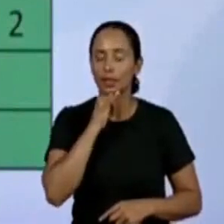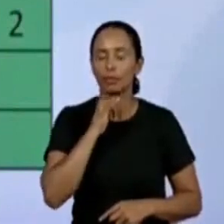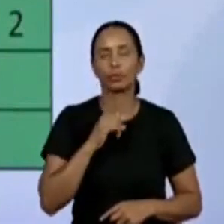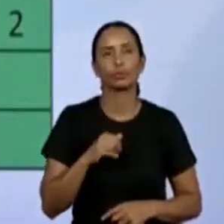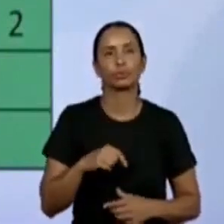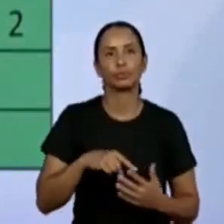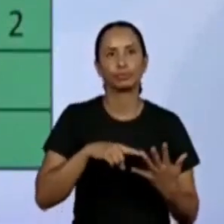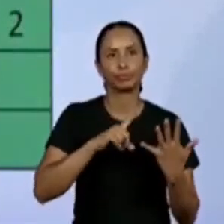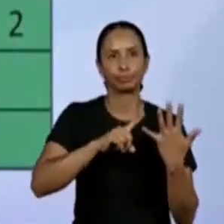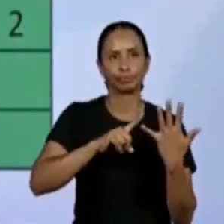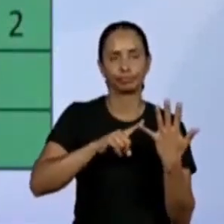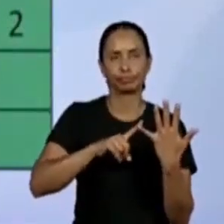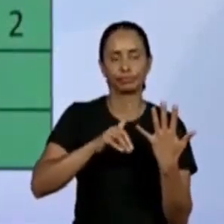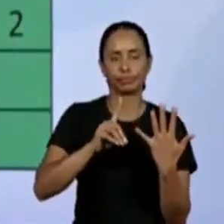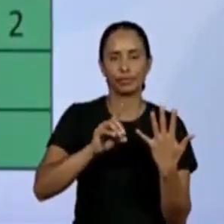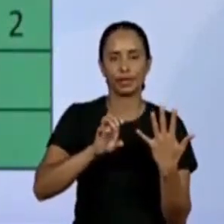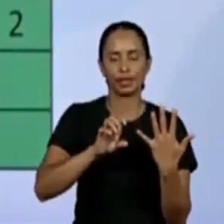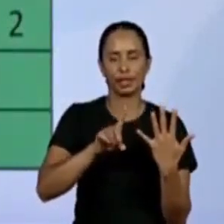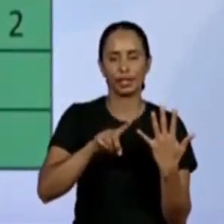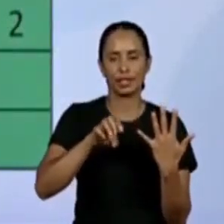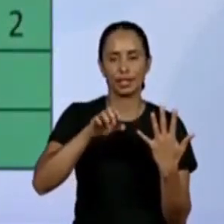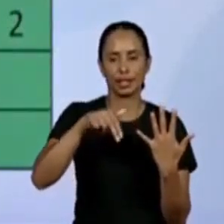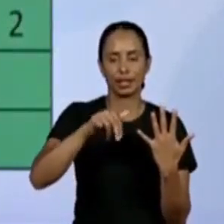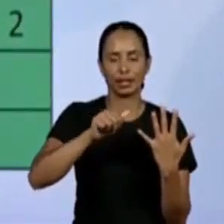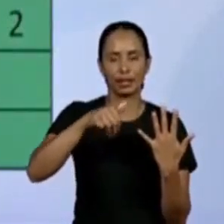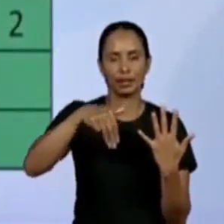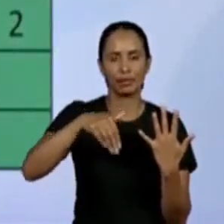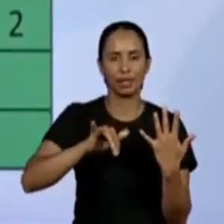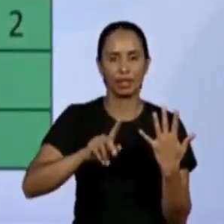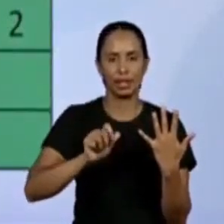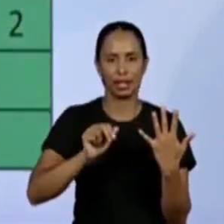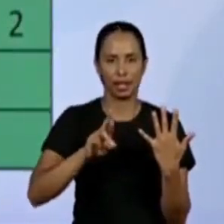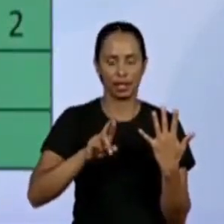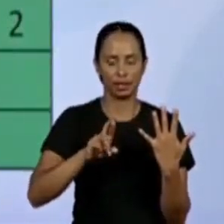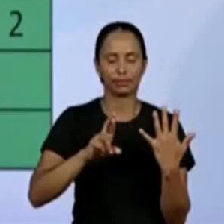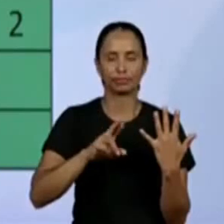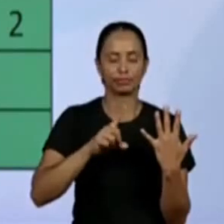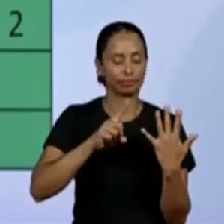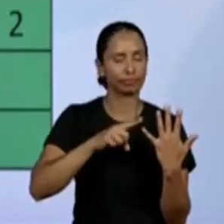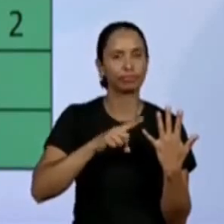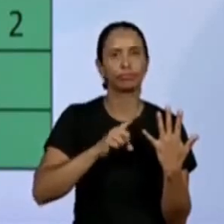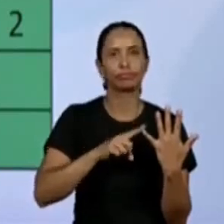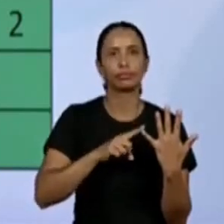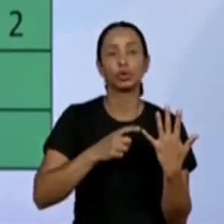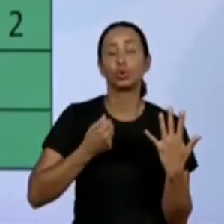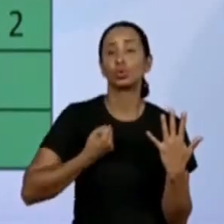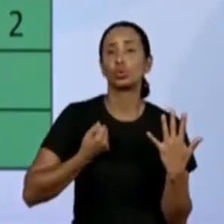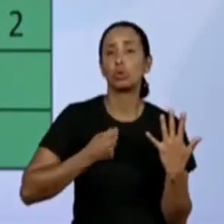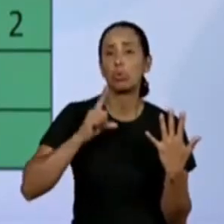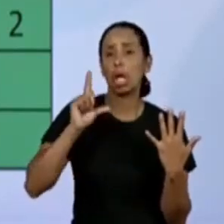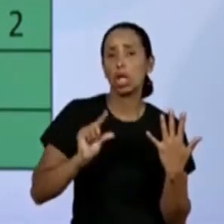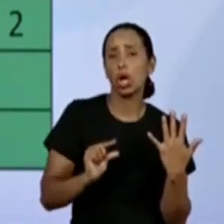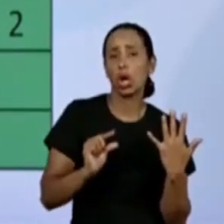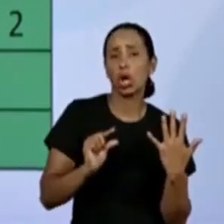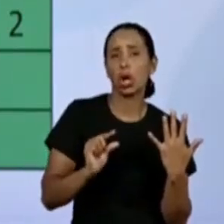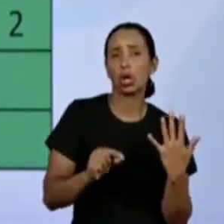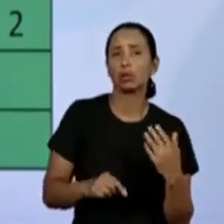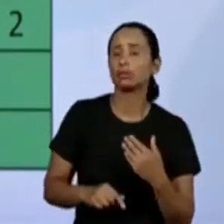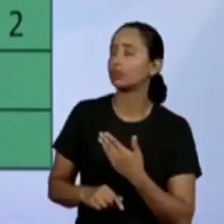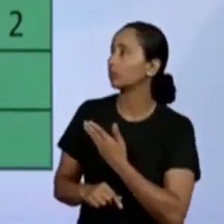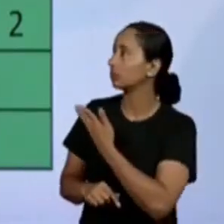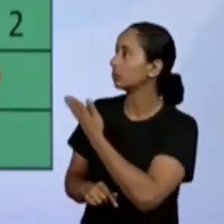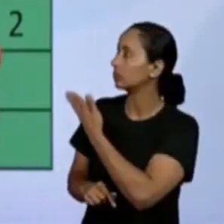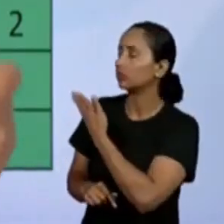milhar aqui, ó. O Marcelo na casa da dezena de milhar já tem o menor número. Basicamente o Marcelo aqui, ó,